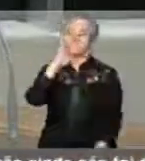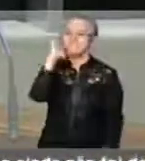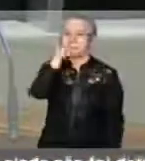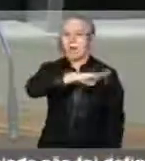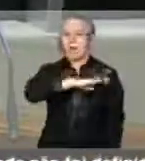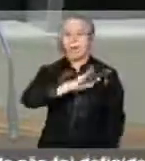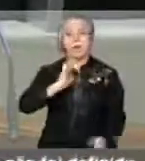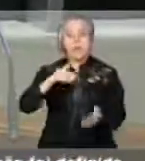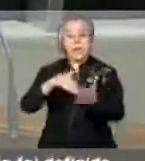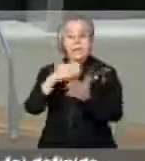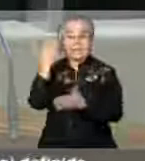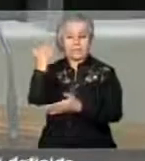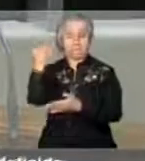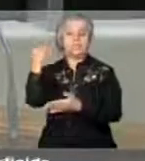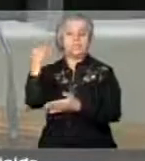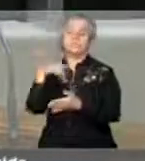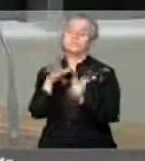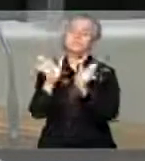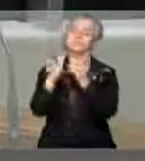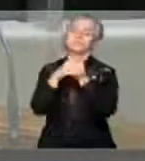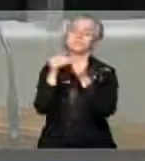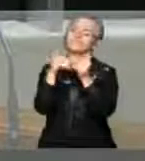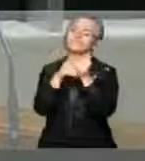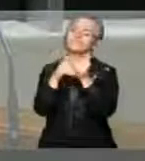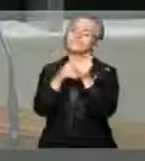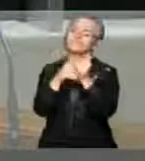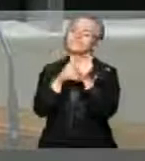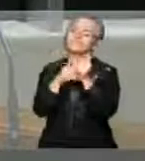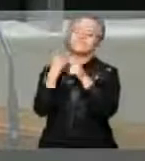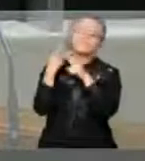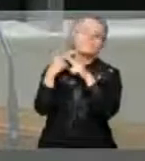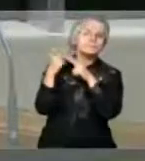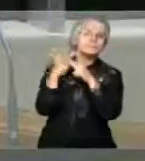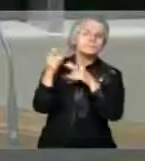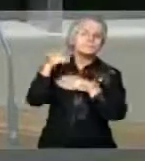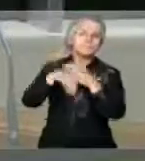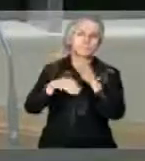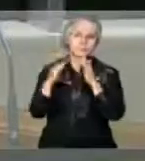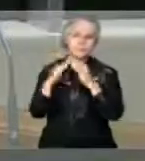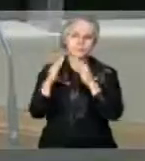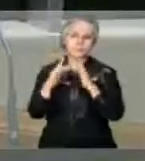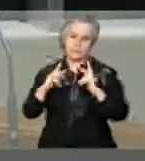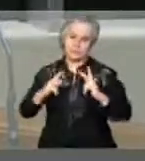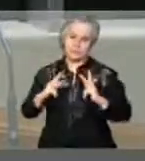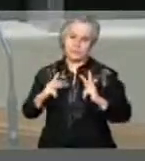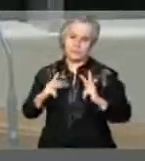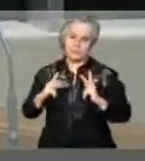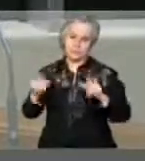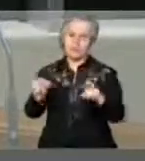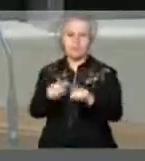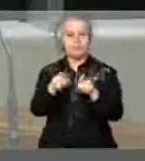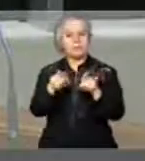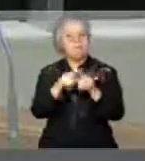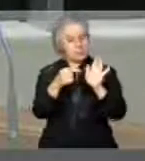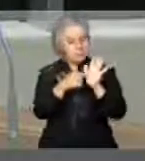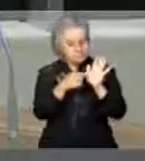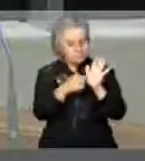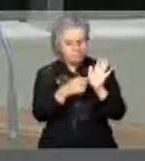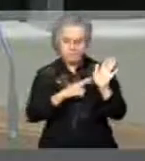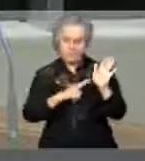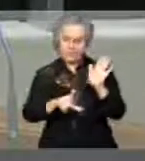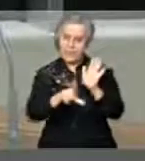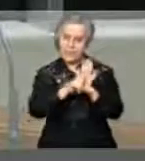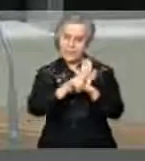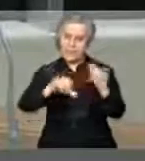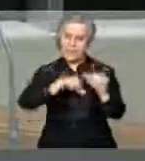viviam ensombrados no âmbito privado. De registrar também a vigência da lei